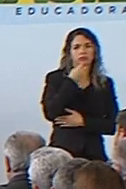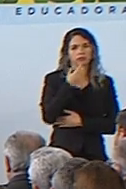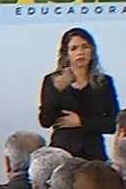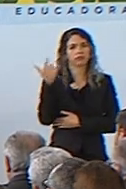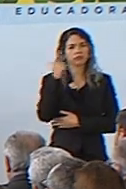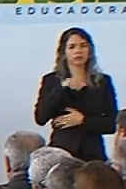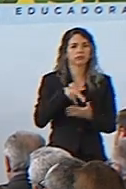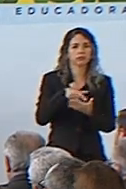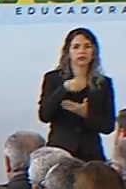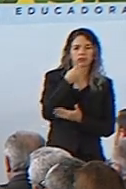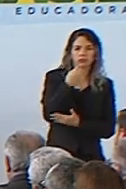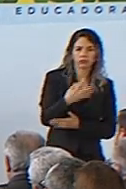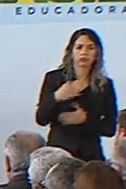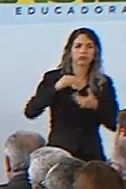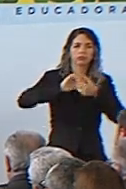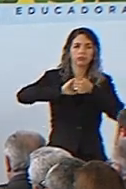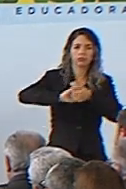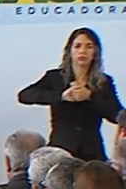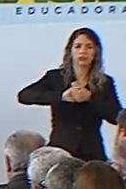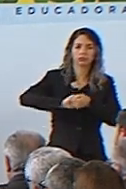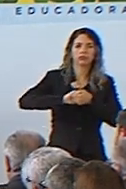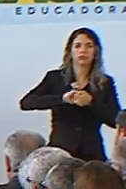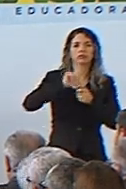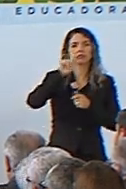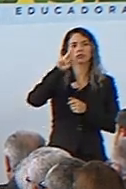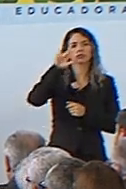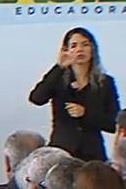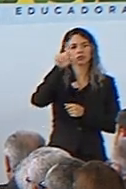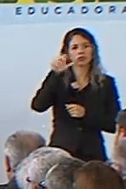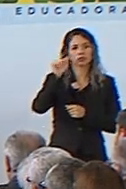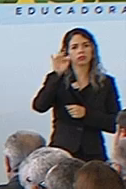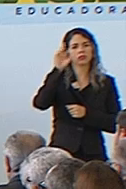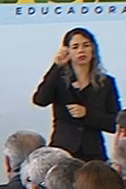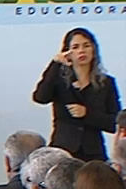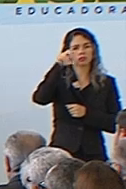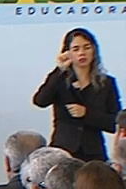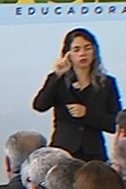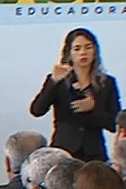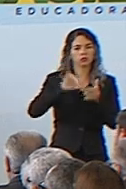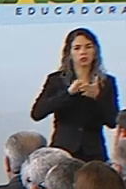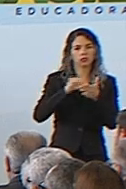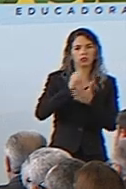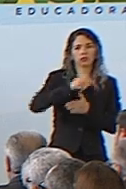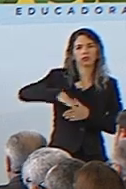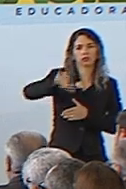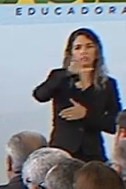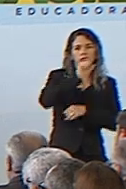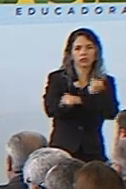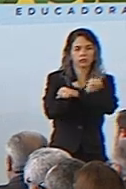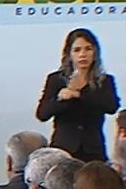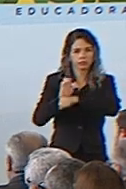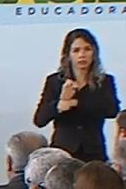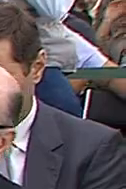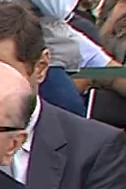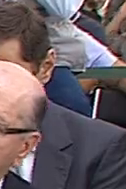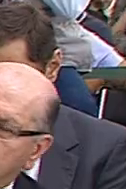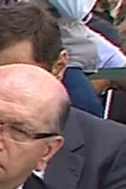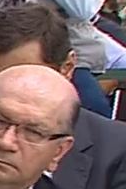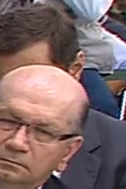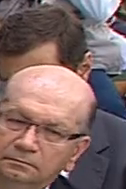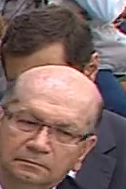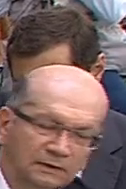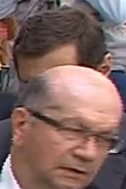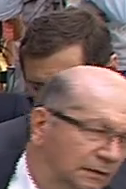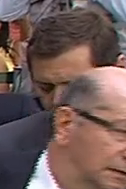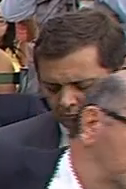equipe cumprimento luí Afonso bermudes presidente do conselho deliberativo do cebra DF e antnio